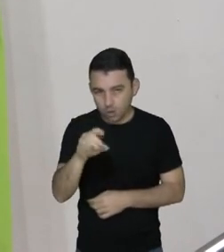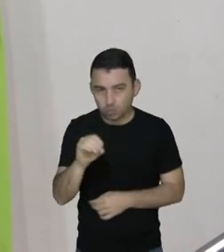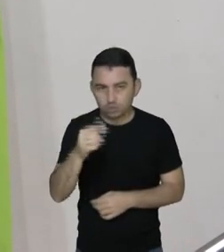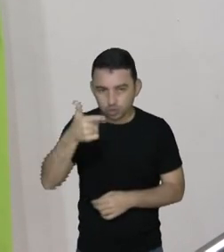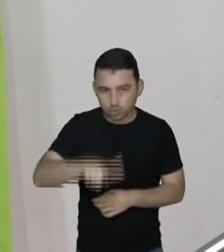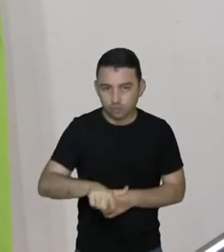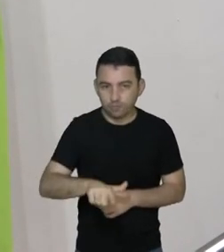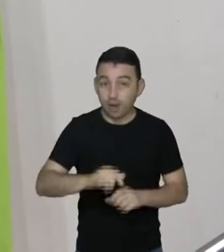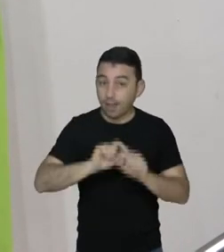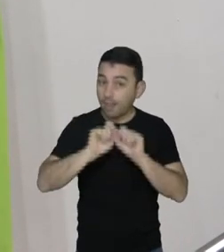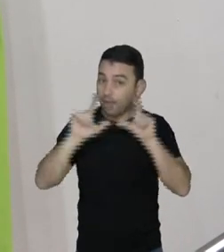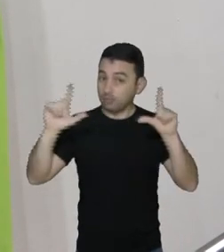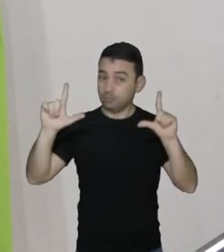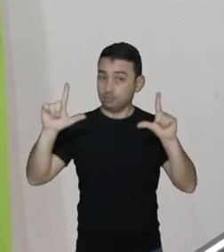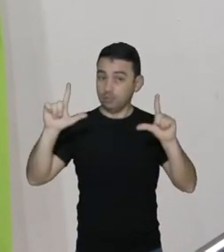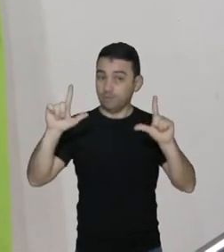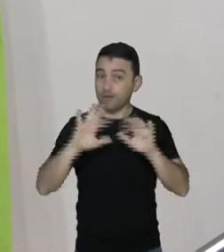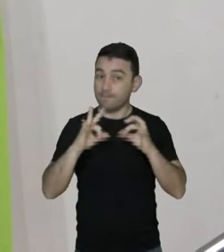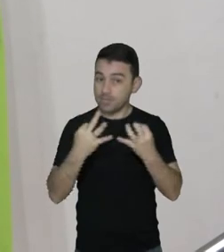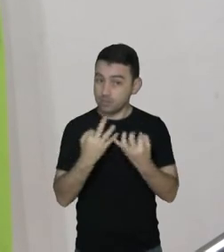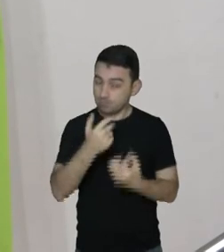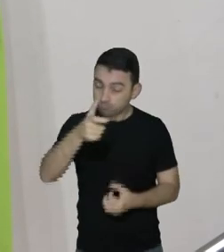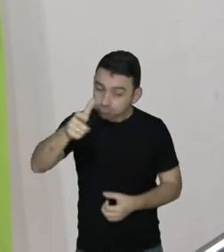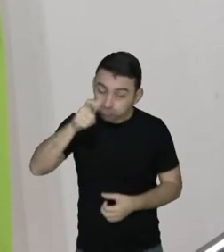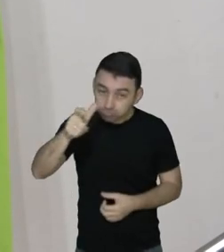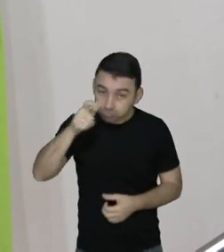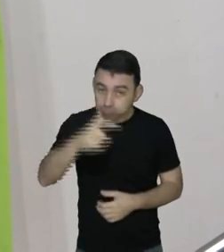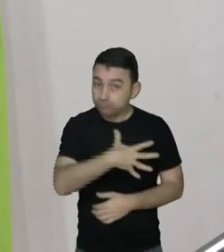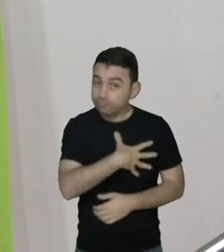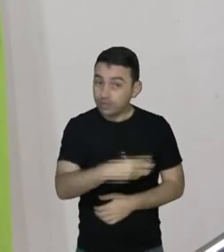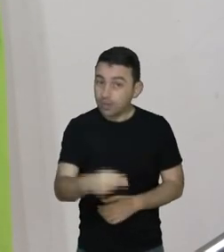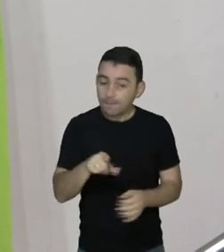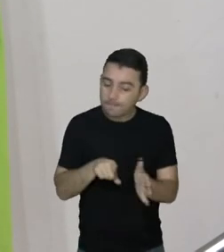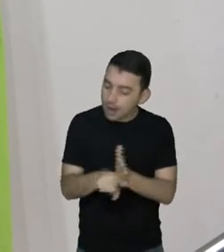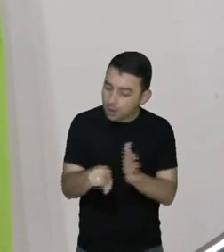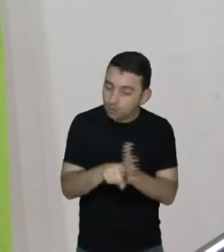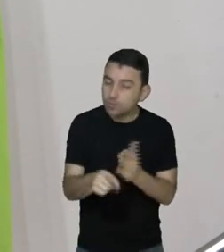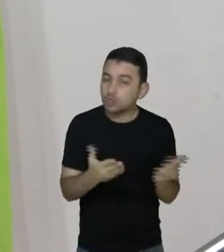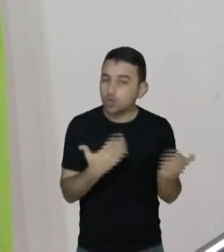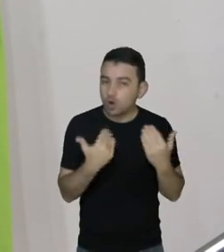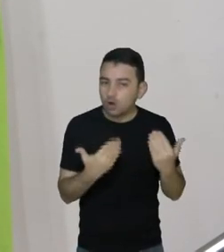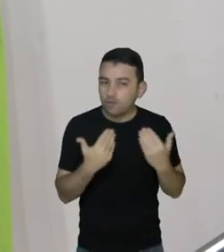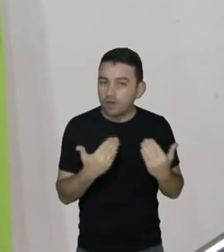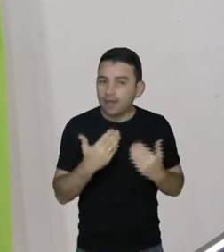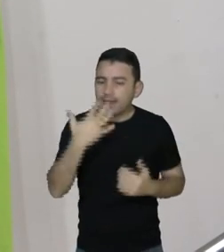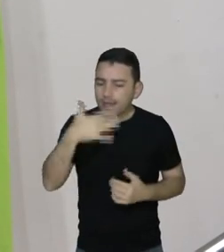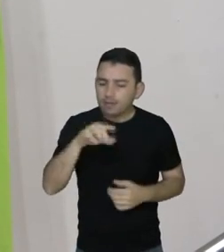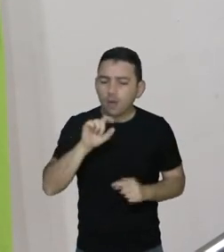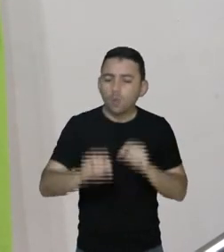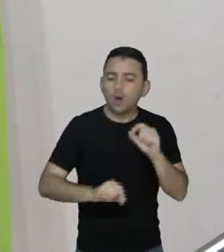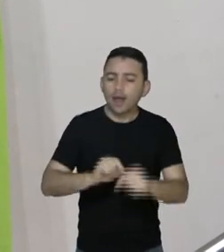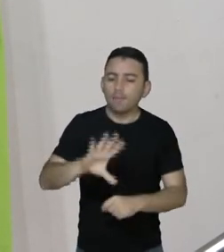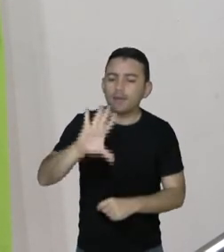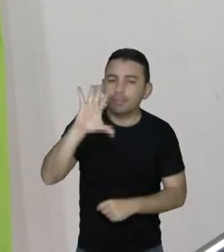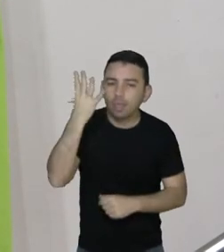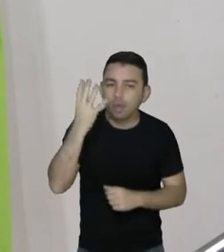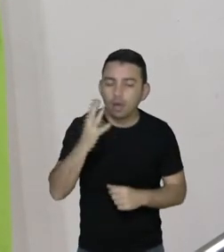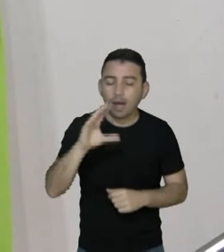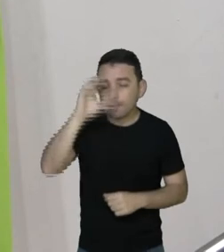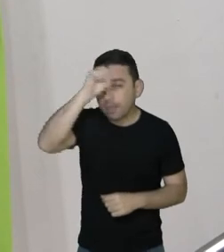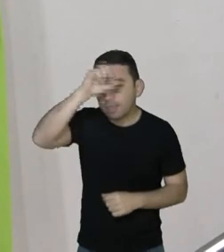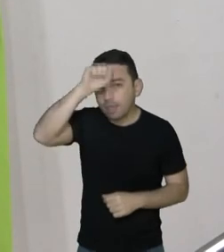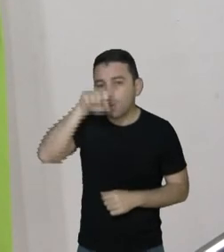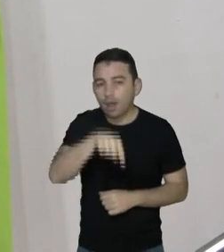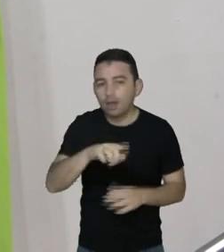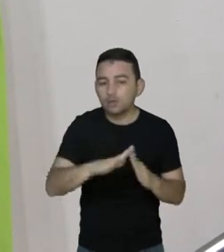um alerta aos pais, acompanhem seus filhos, perguntem para o seu filho adolescente, para o seu filho criança, o que aprendeu na escola, o que os professores